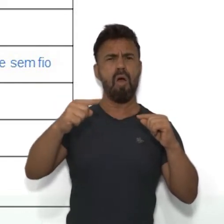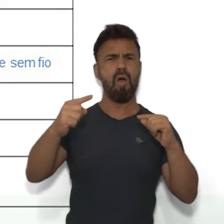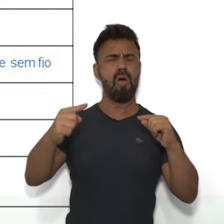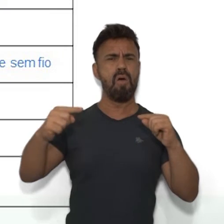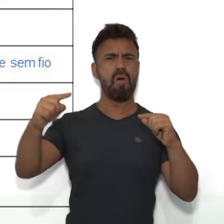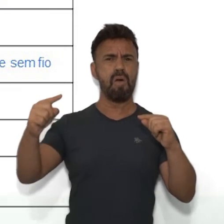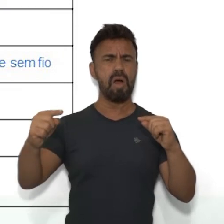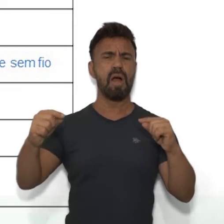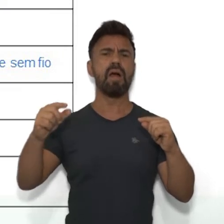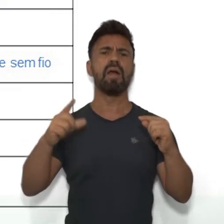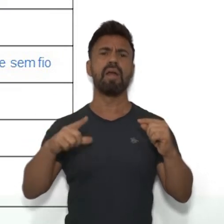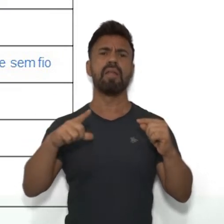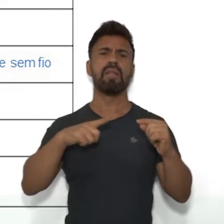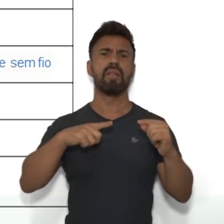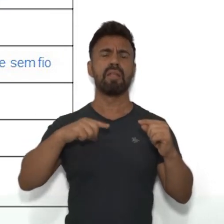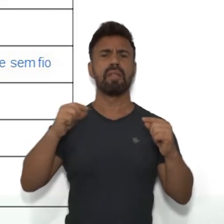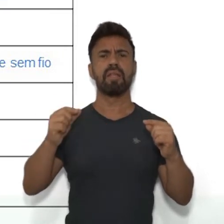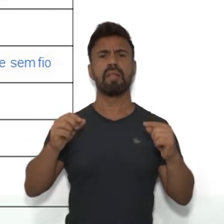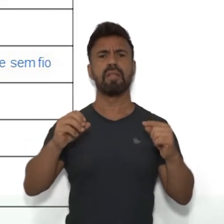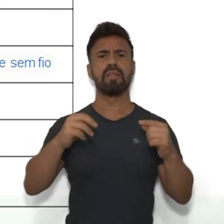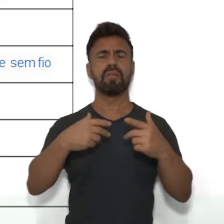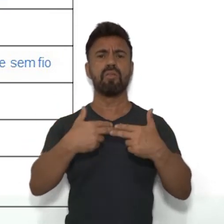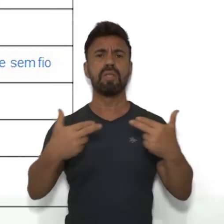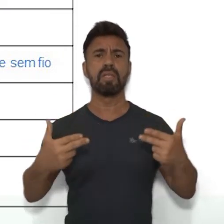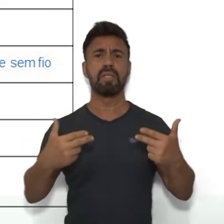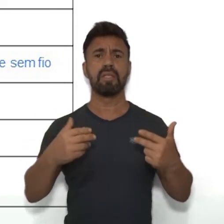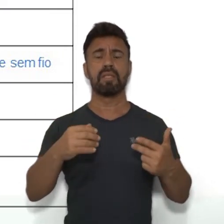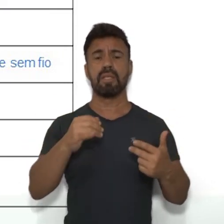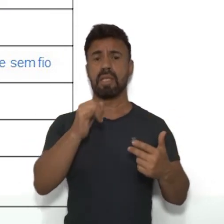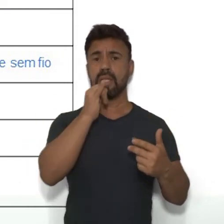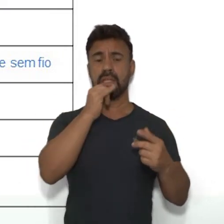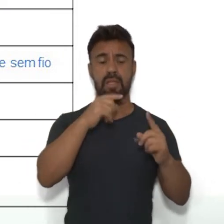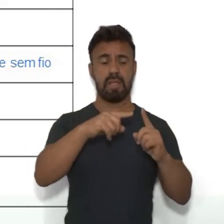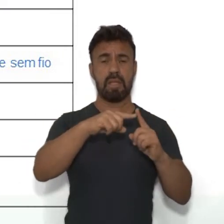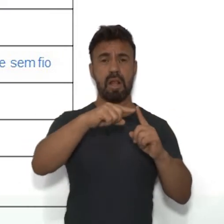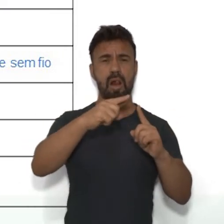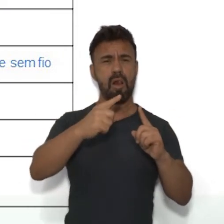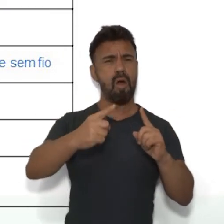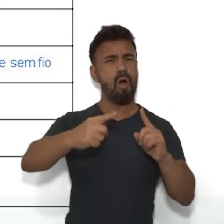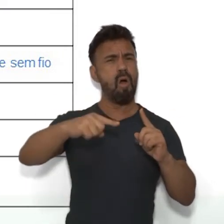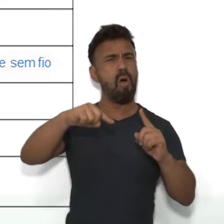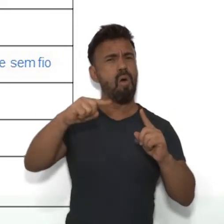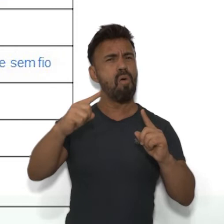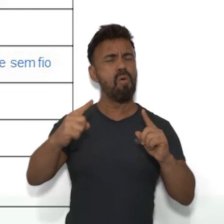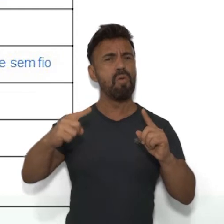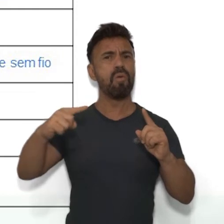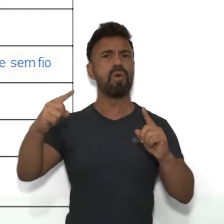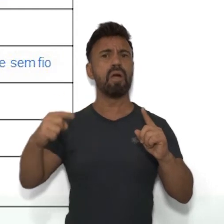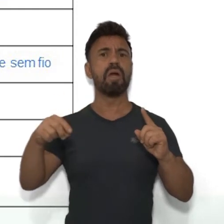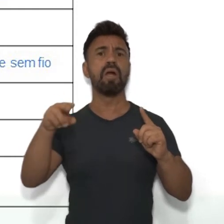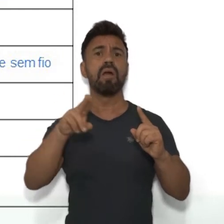utilizadas para serviço de radionavegação. As ondas de rádio longas,